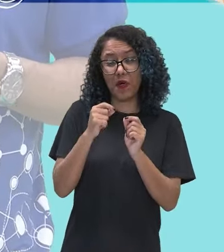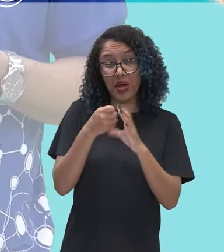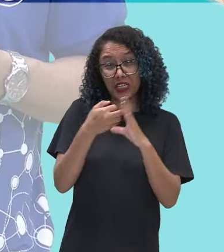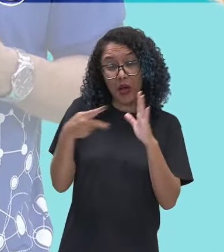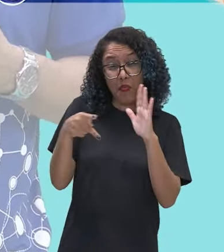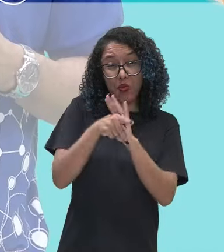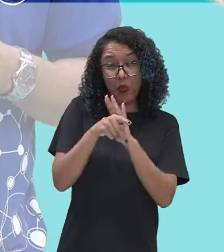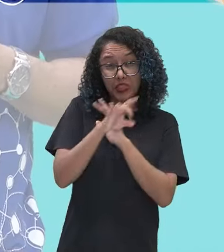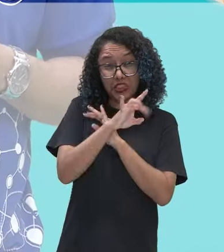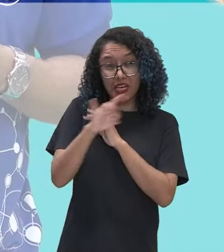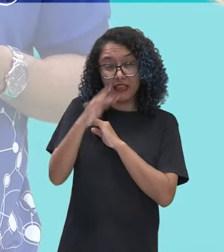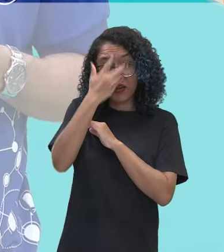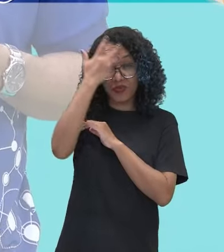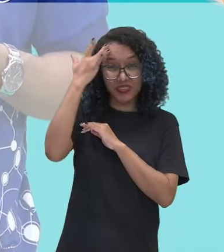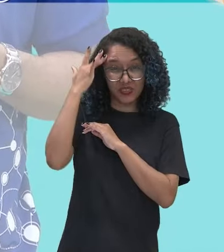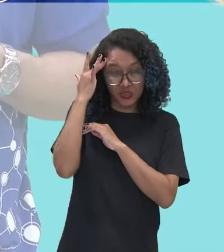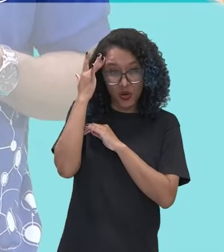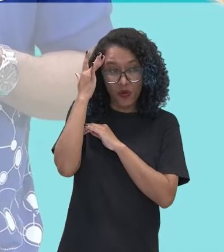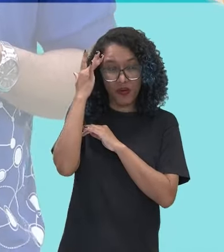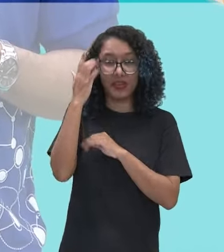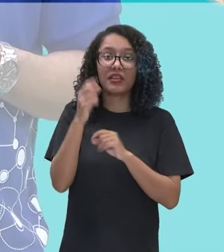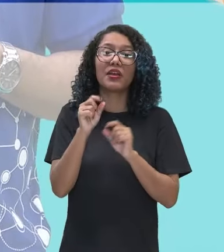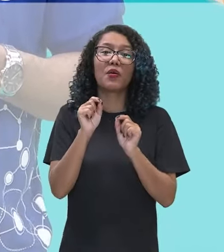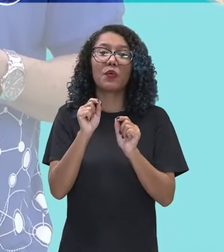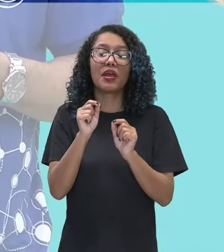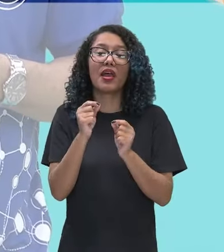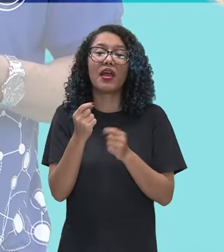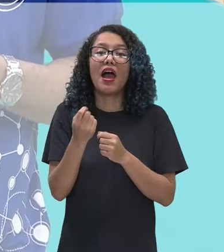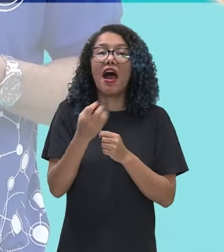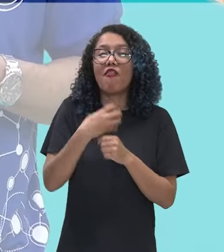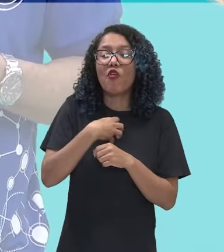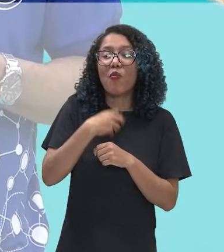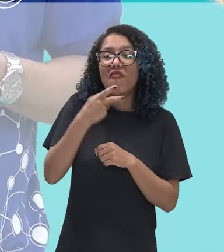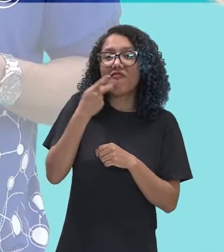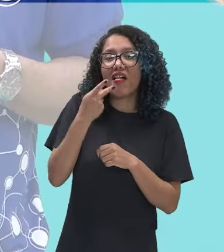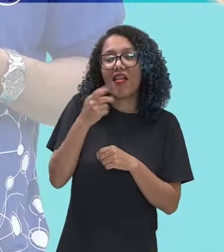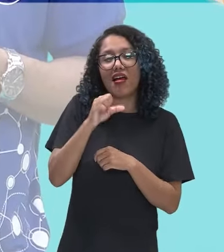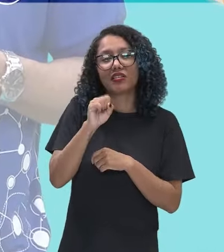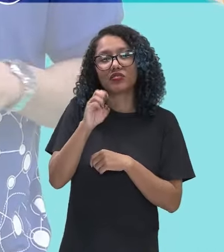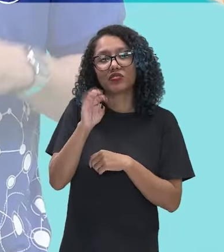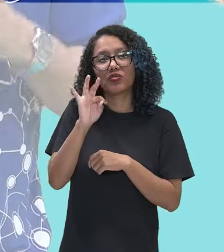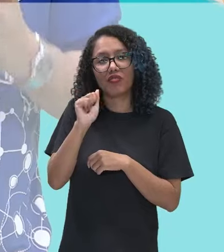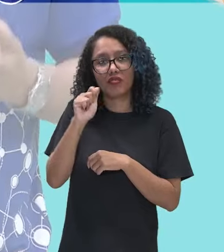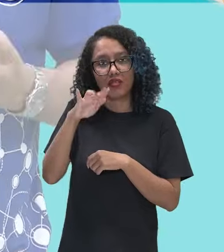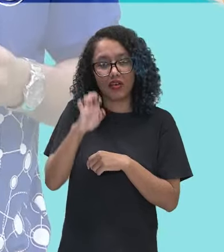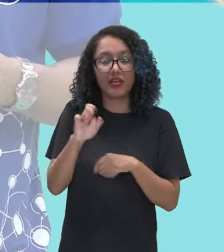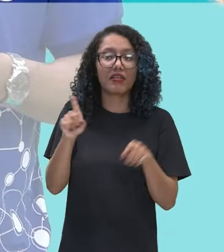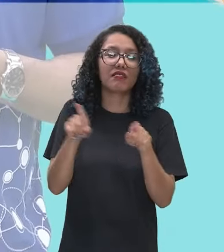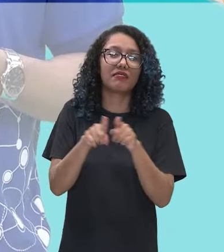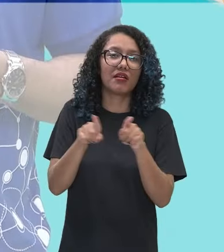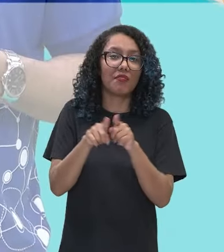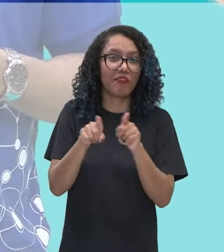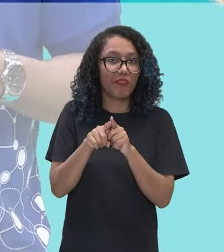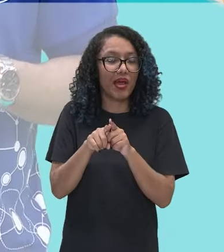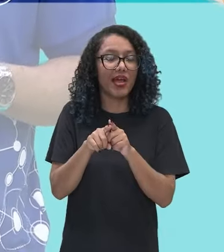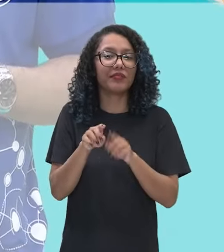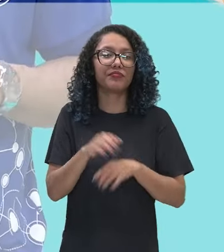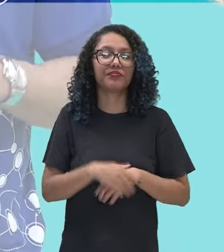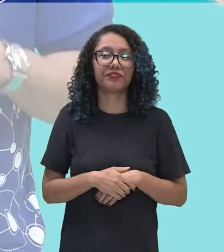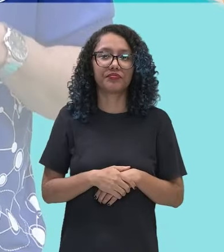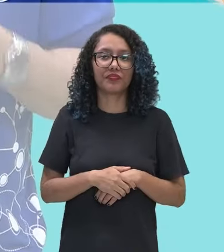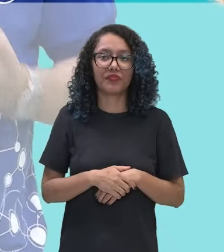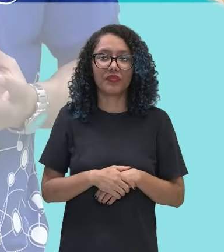nosso sotaque de falantes da língua portuguesa, ele vai interferir também na pronúncia em língua inglesa. Então, não se engane, essa